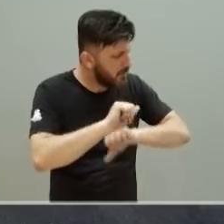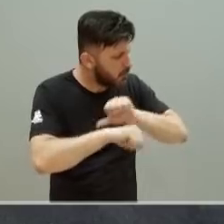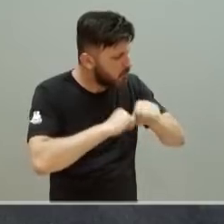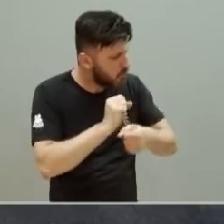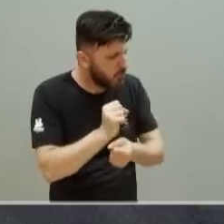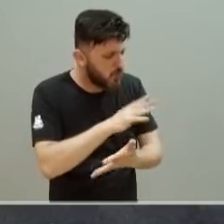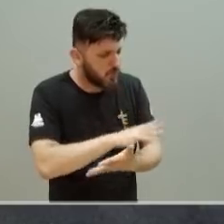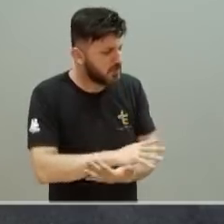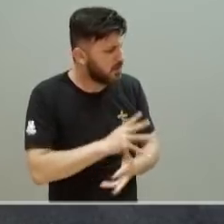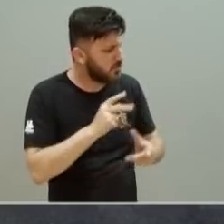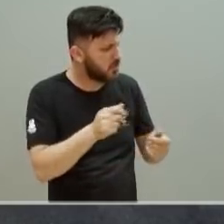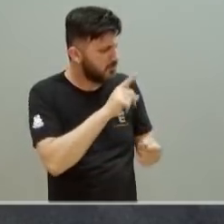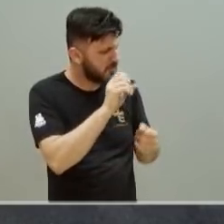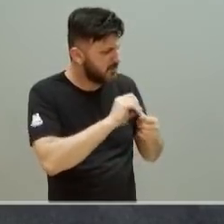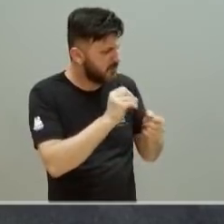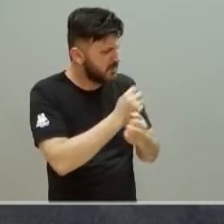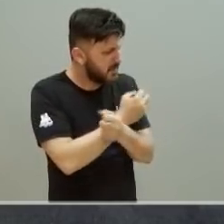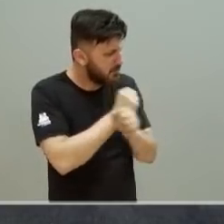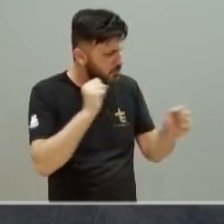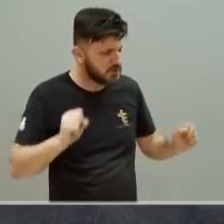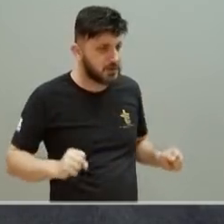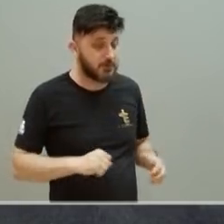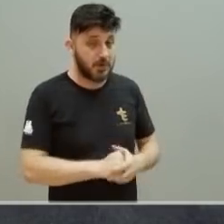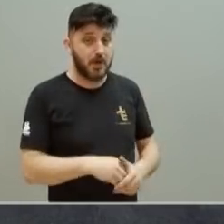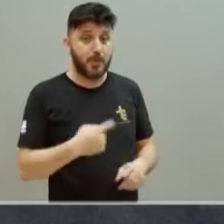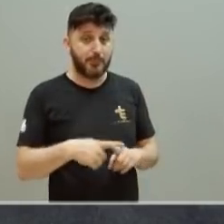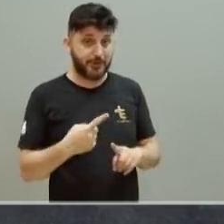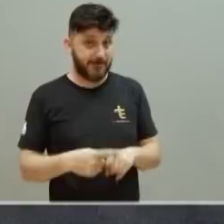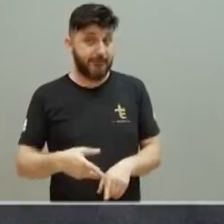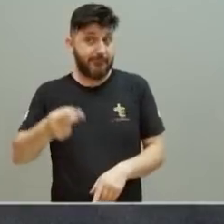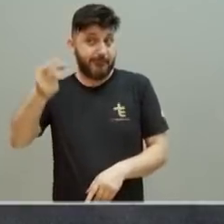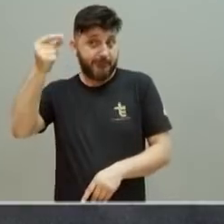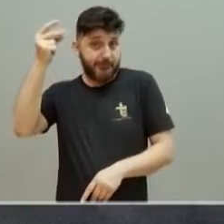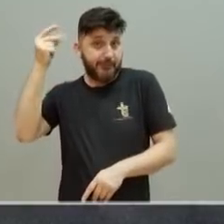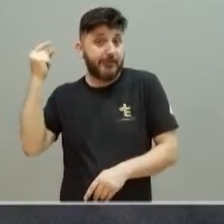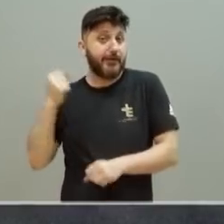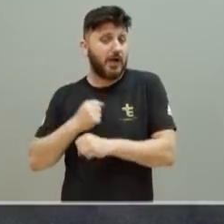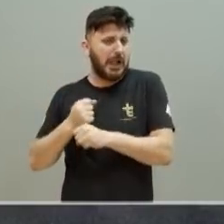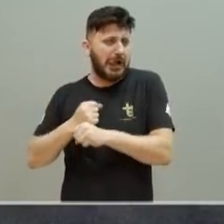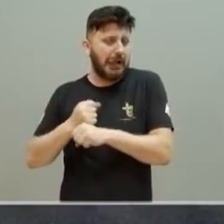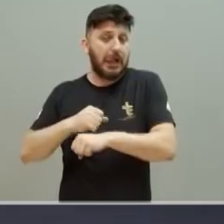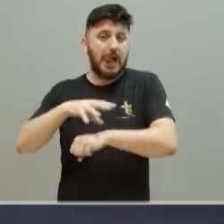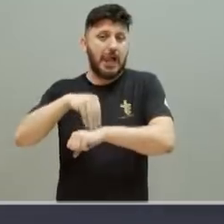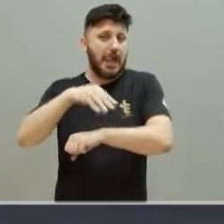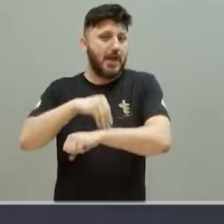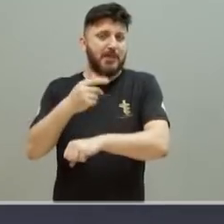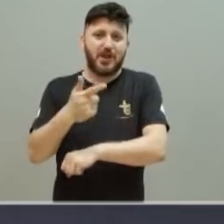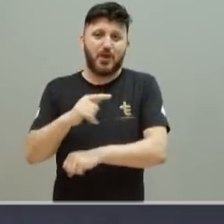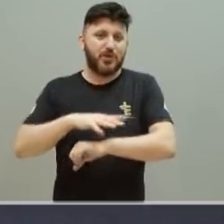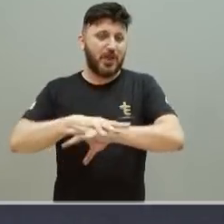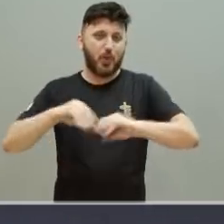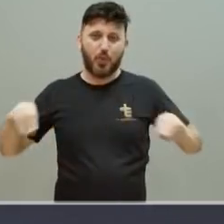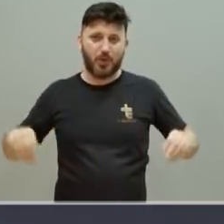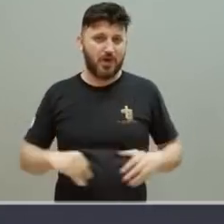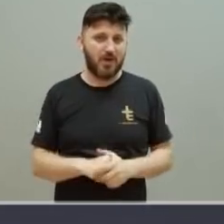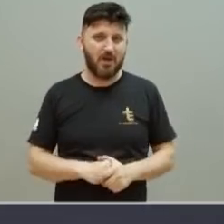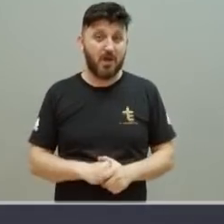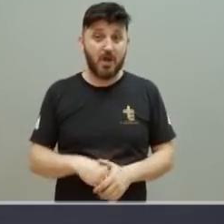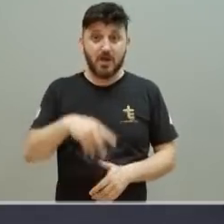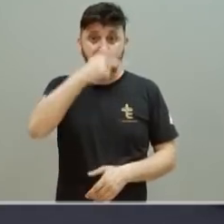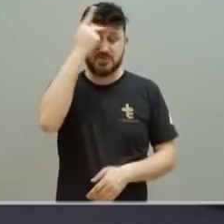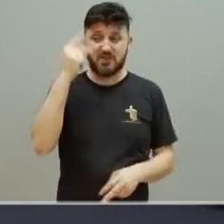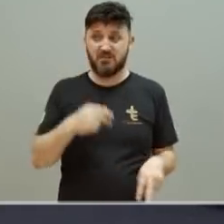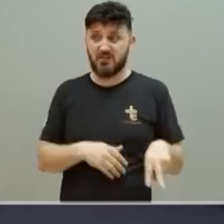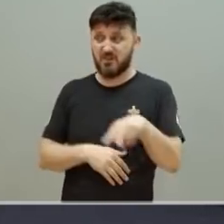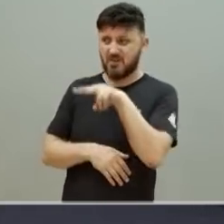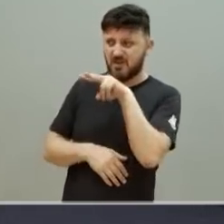quê, meu irmão? Lepra não tinha cura. Um leproso era condenado, e não era só a